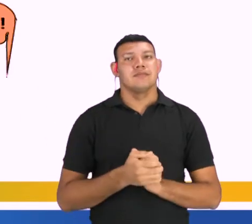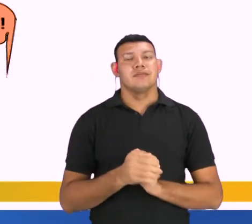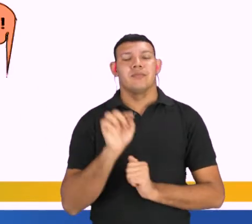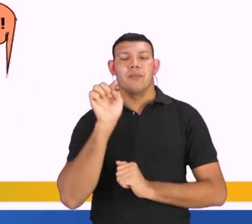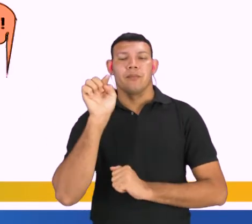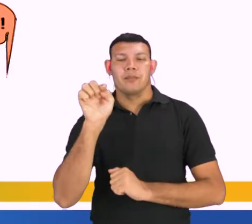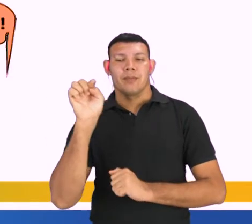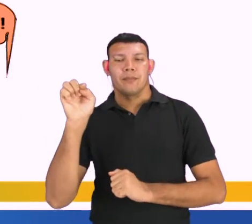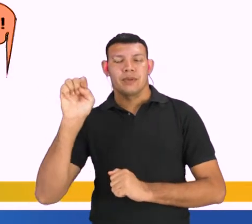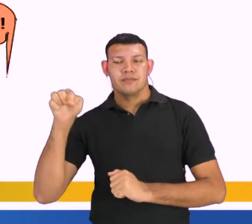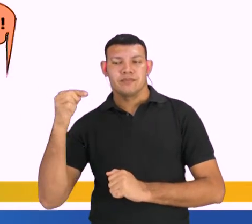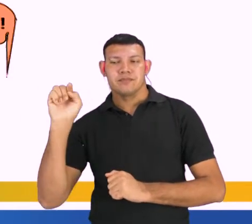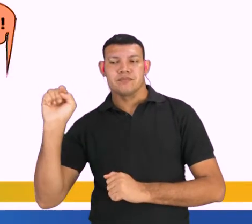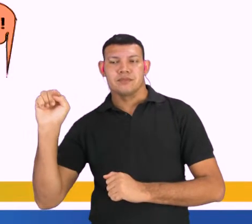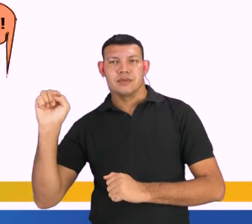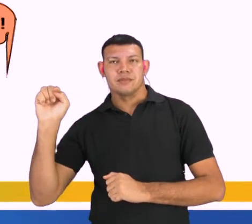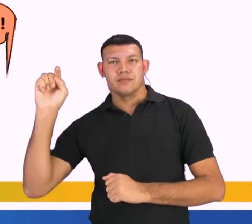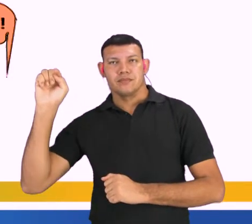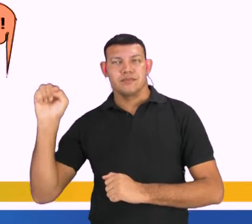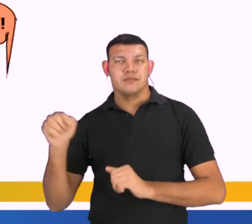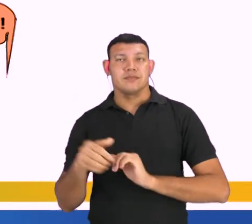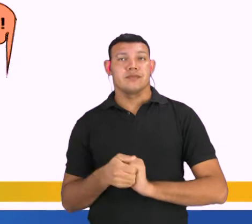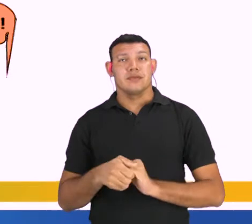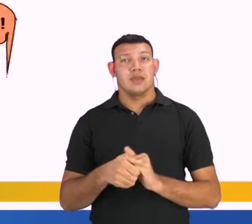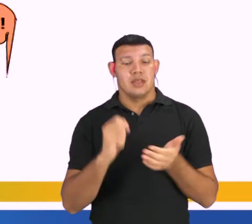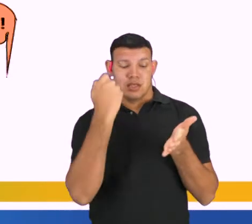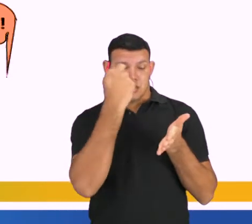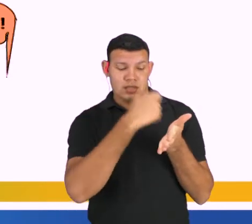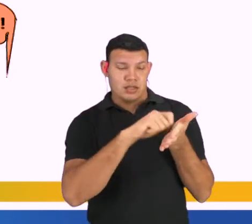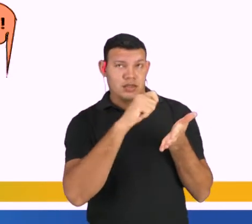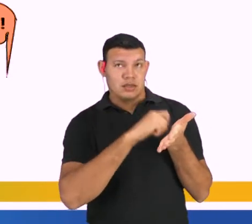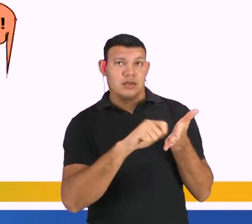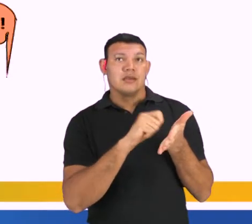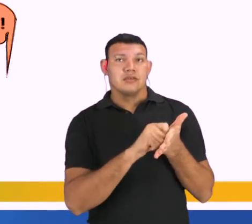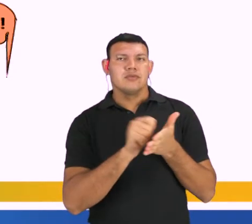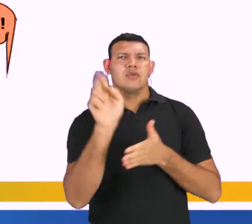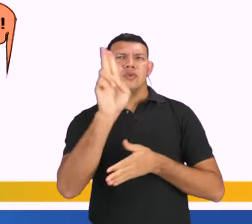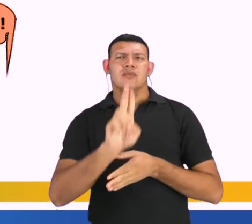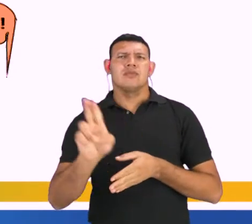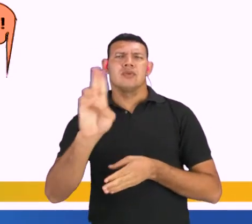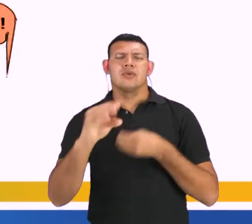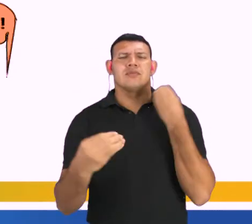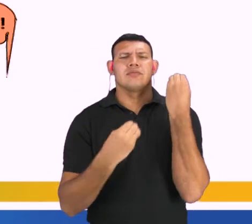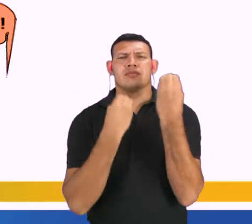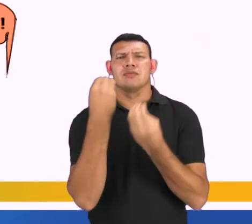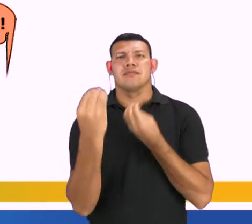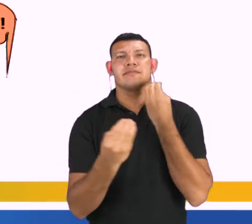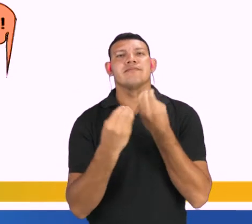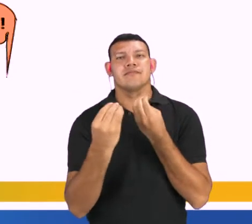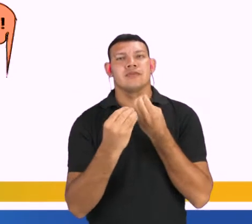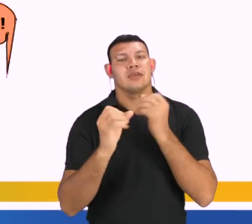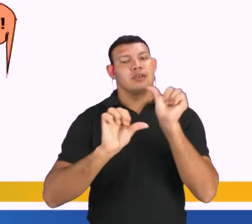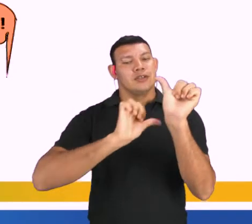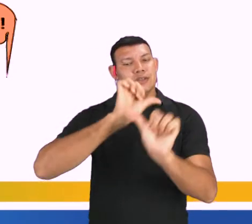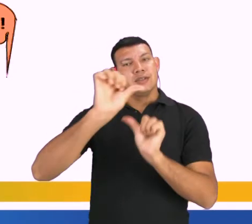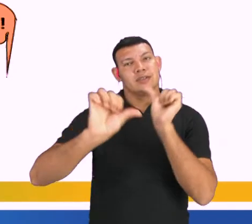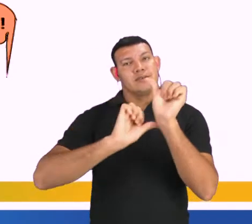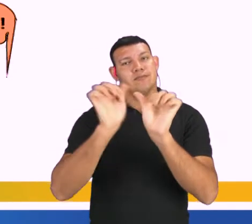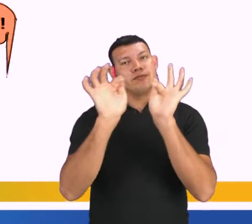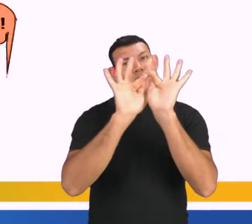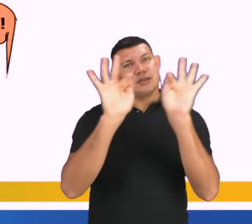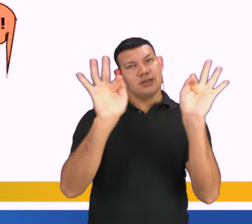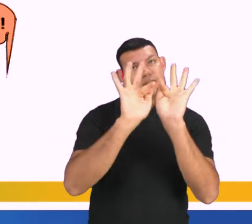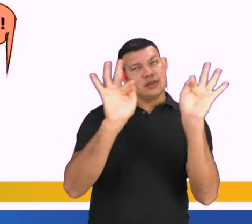das pontuações na linguagem escrita e como elas são utilizadas para modificar totalmente